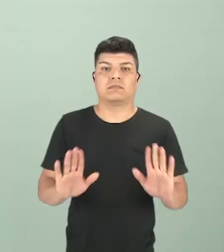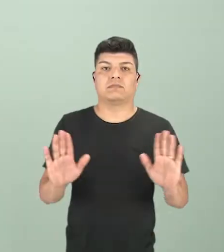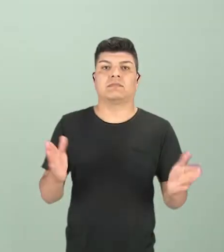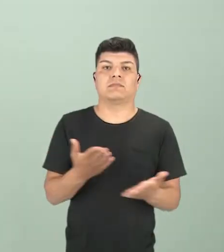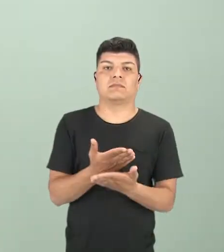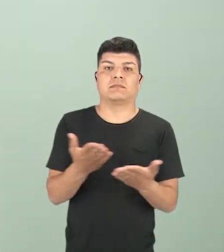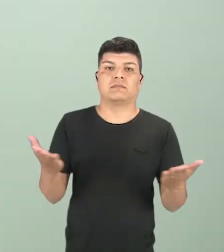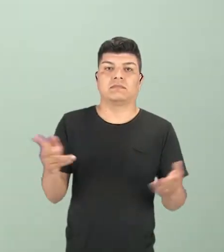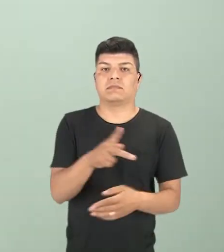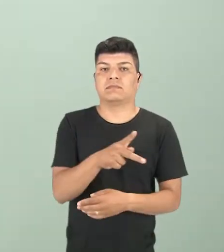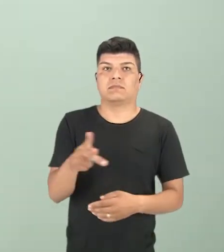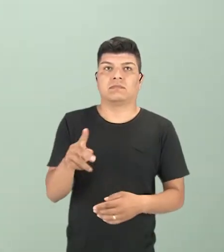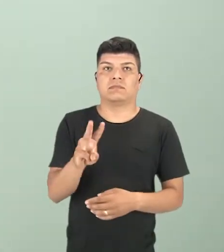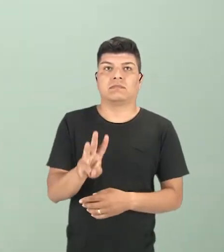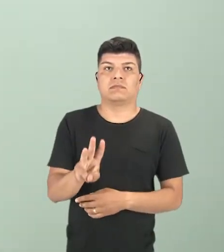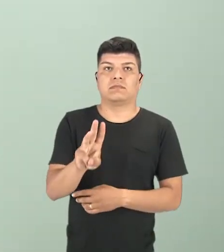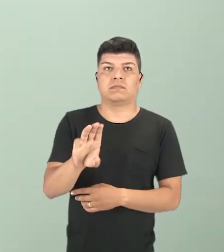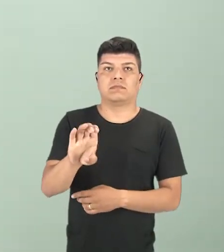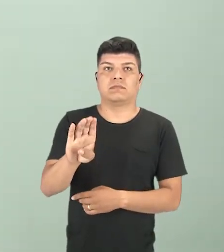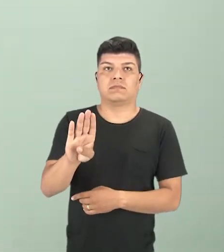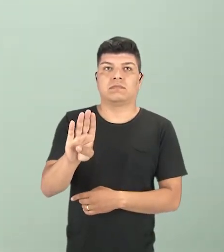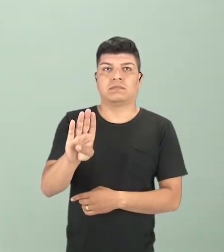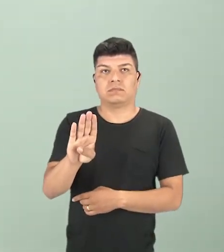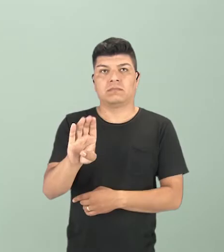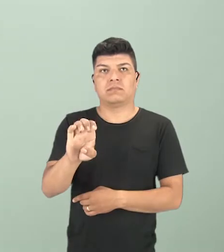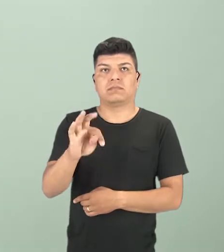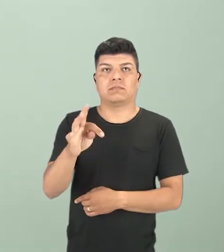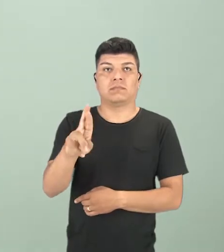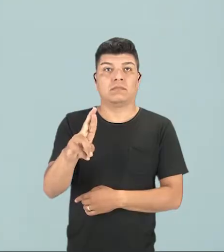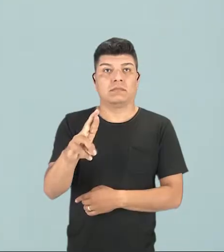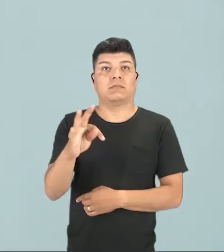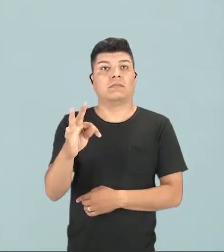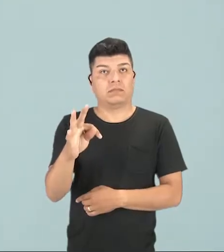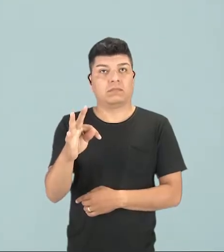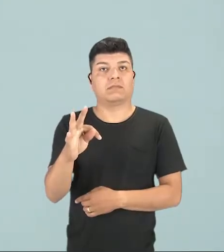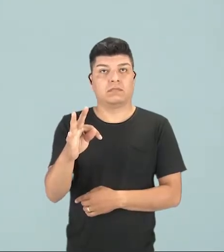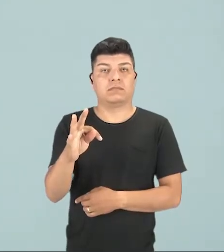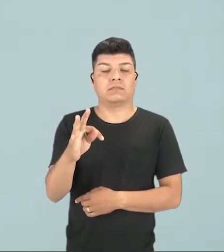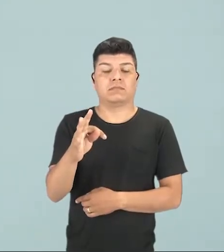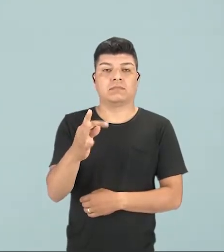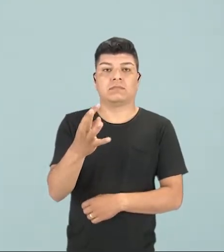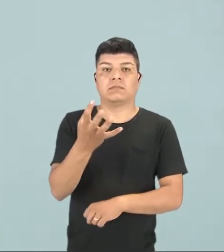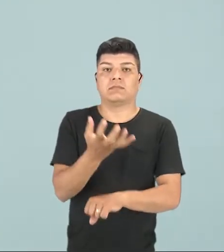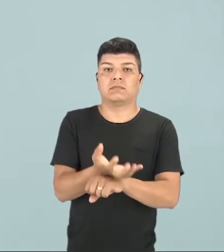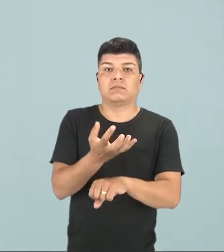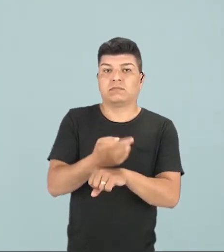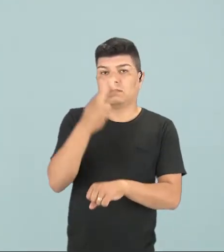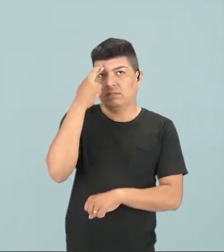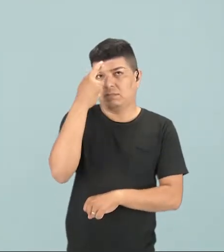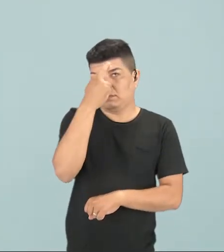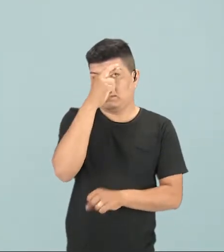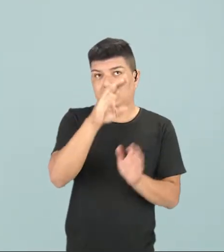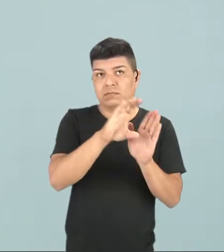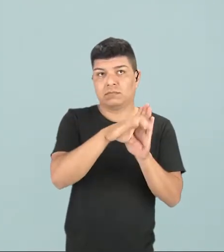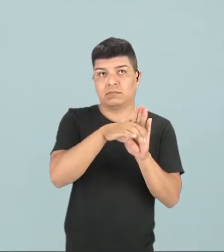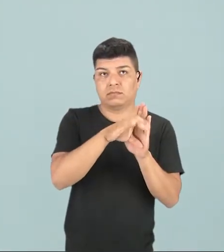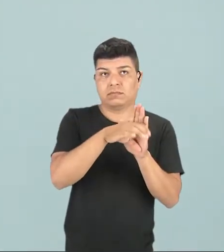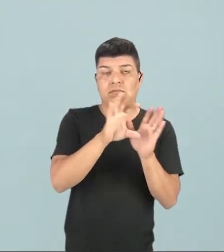Olá pessoal, aqui é o professor Ebert para mais uma aula de História, ligado aí aos nossos conteúdos, estão